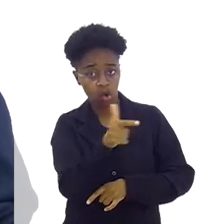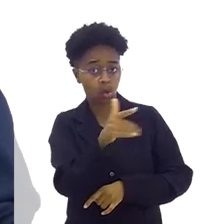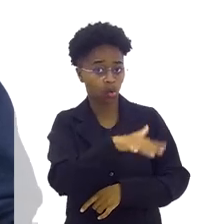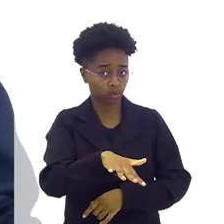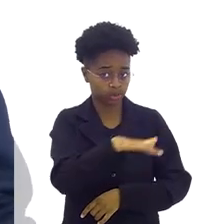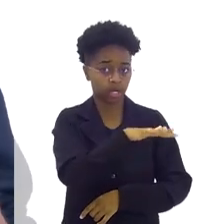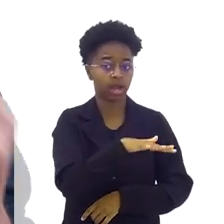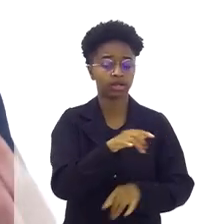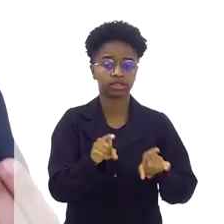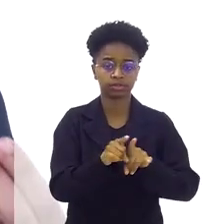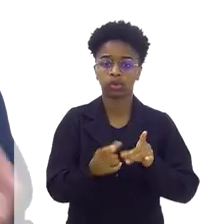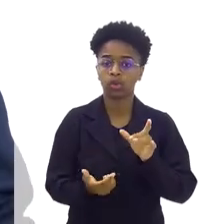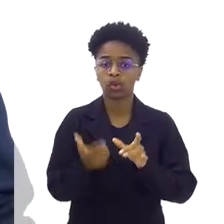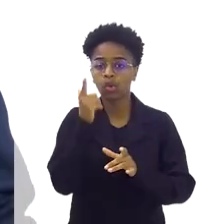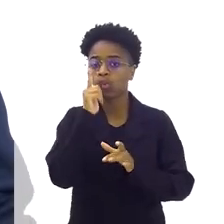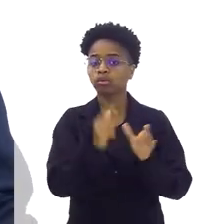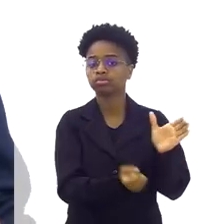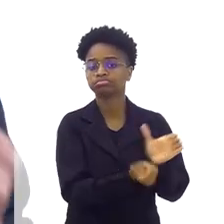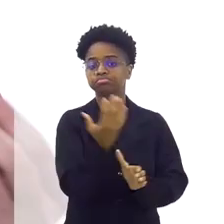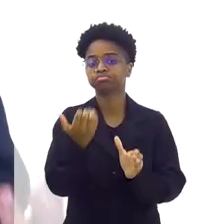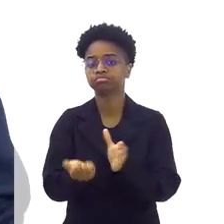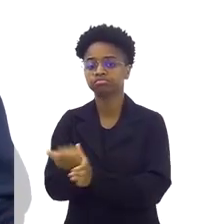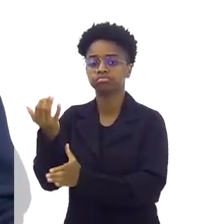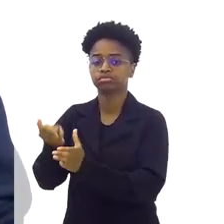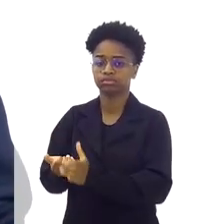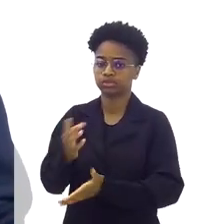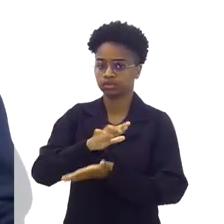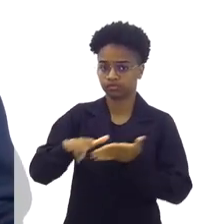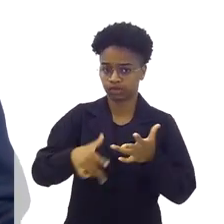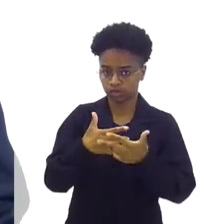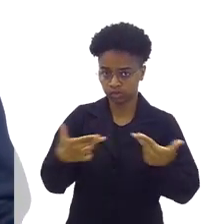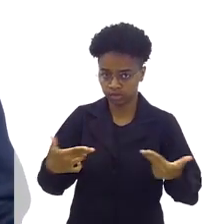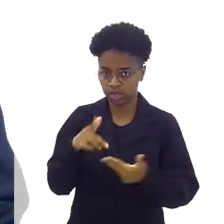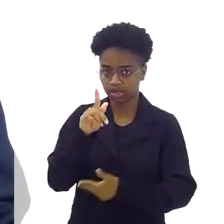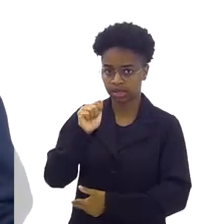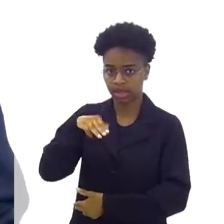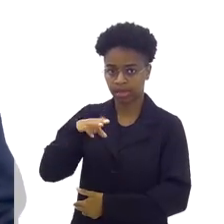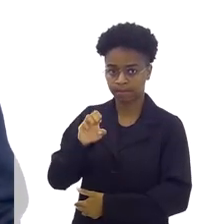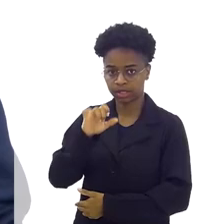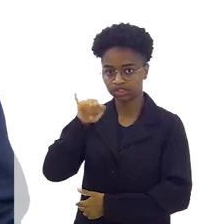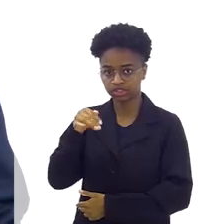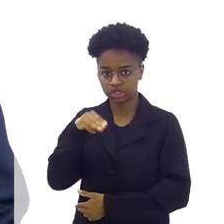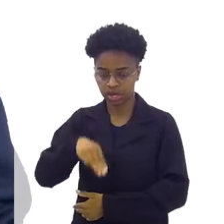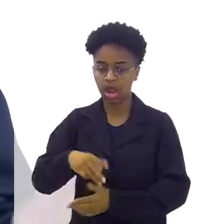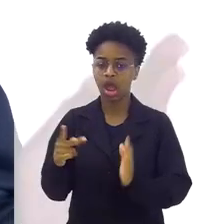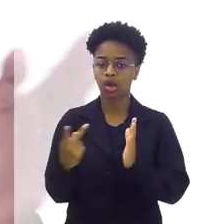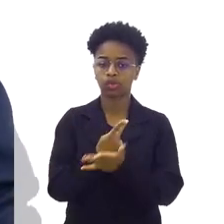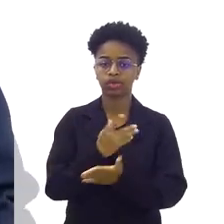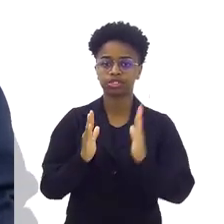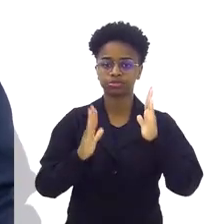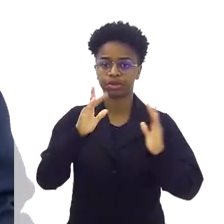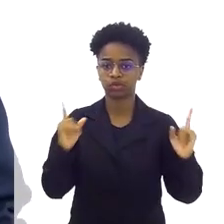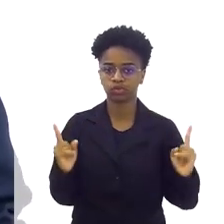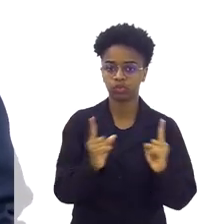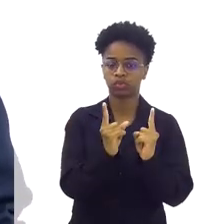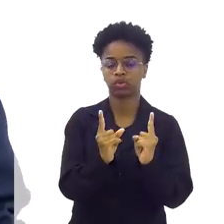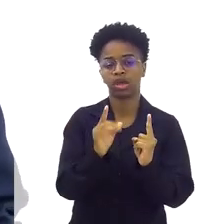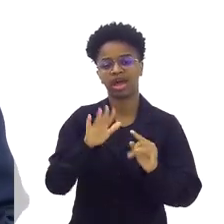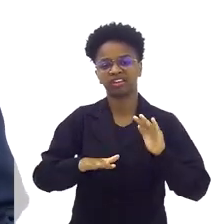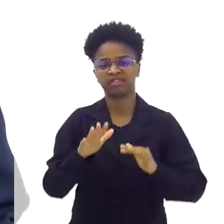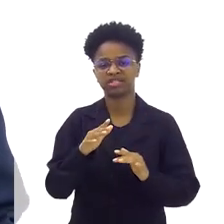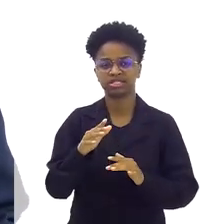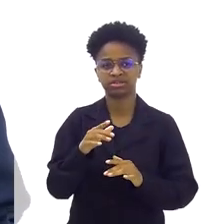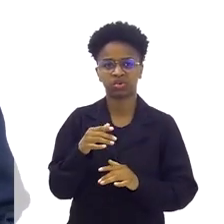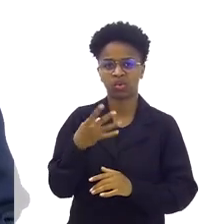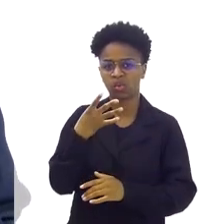ter pessoas que são de outras áreas que conseguem produzir alguma coisa numa Game Jam. Game Jam normalmente ela acontece em um curto período de tempo, então